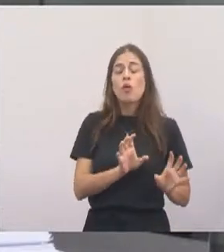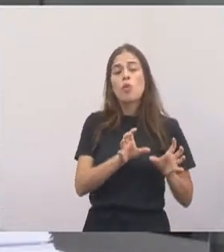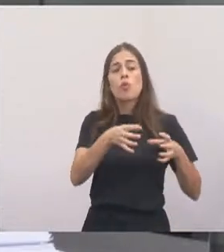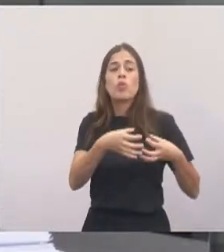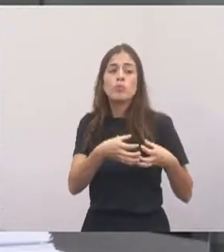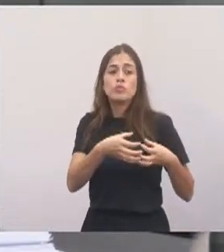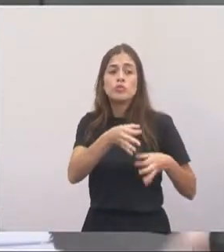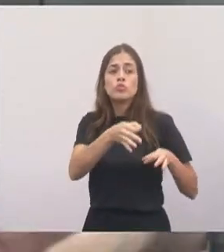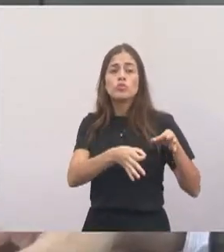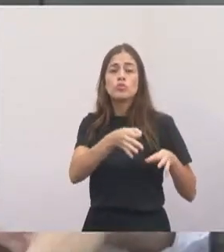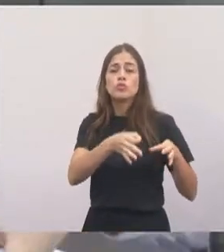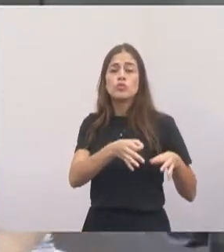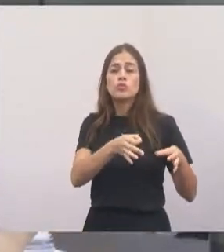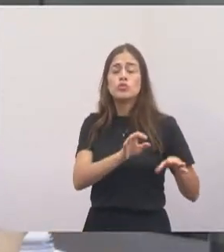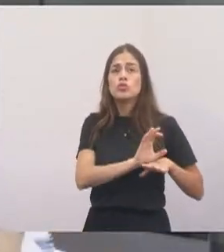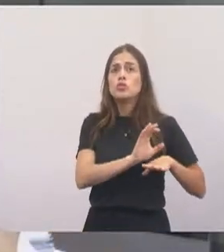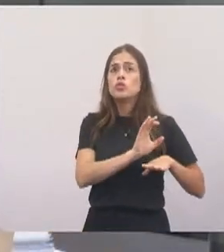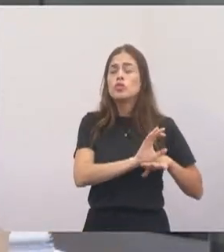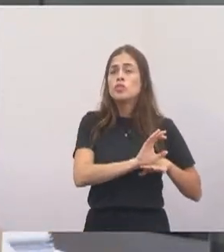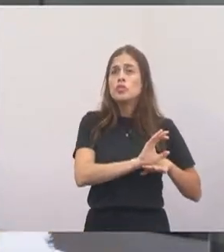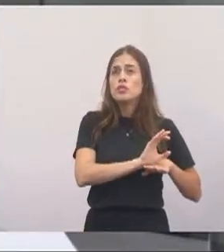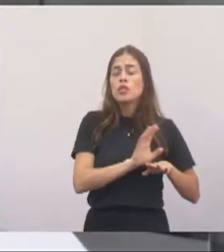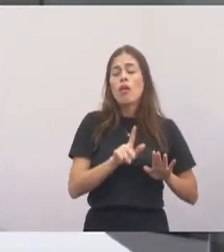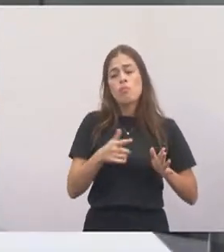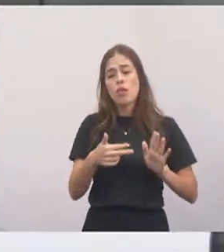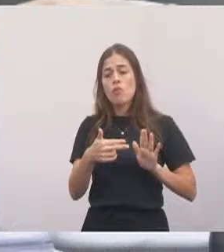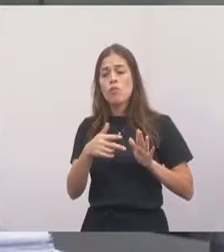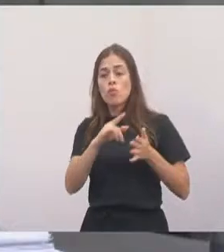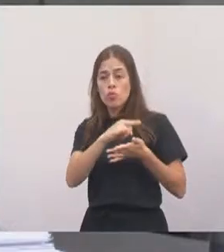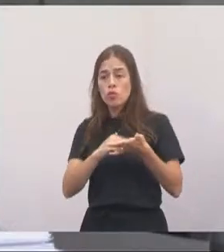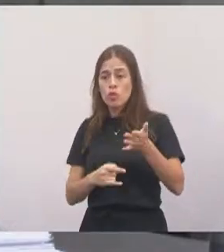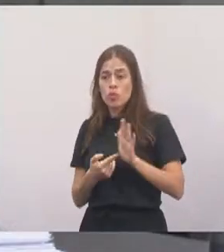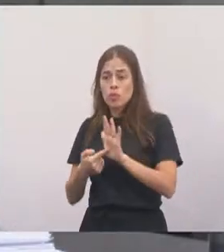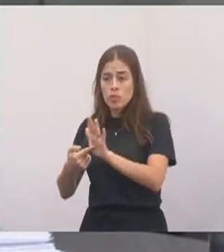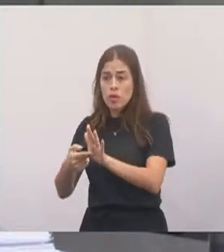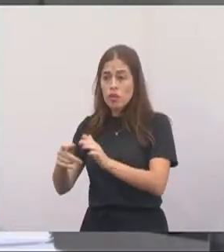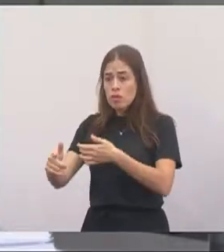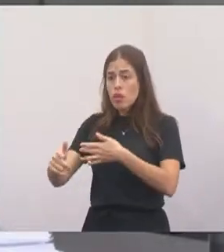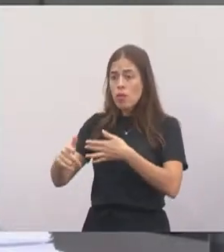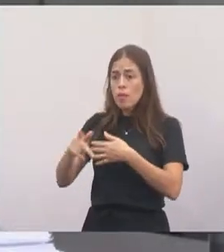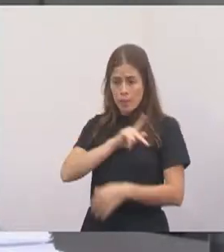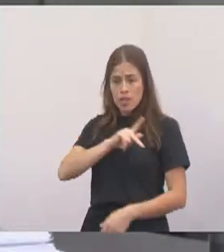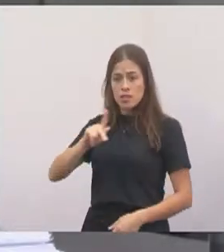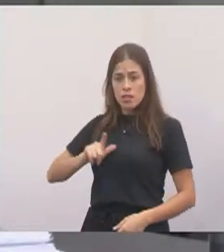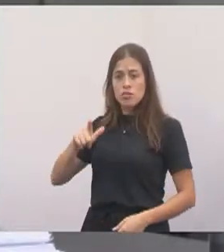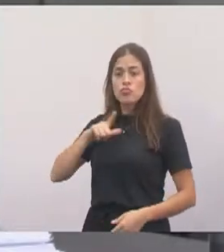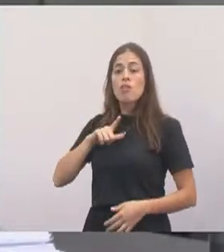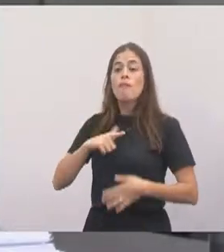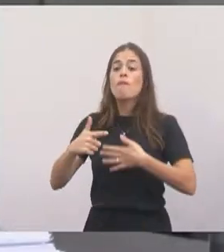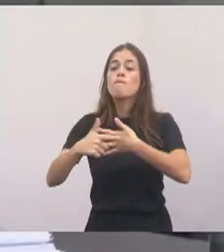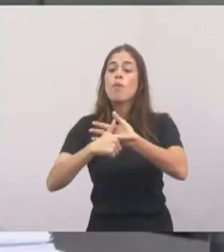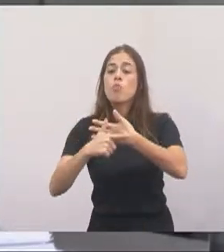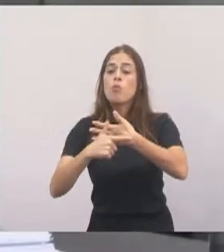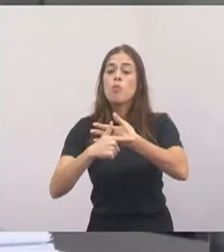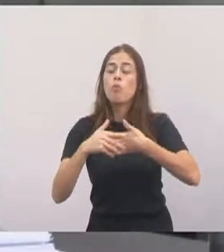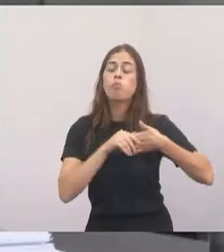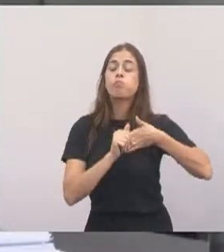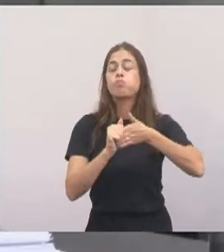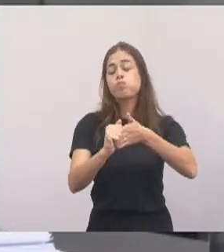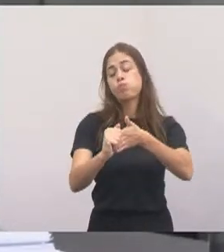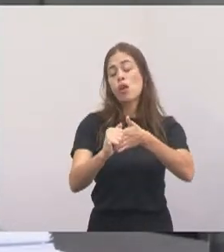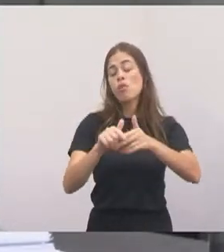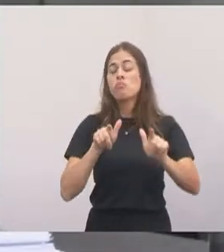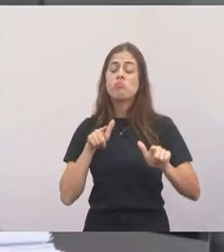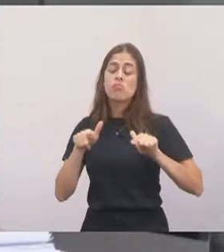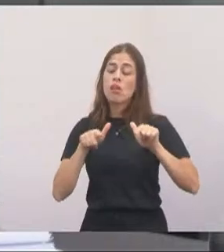Justiça, e segundo o regimento, senhor presidente, Vossa Excelência tem a competência, né, para poder guiar os trabalhos dessa